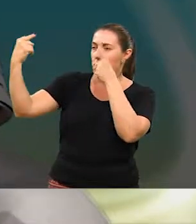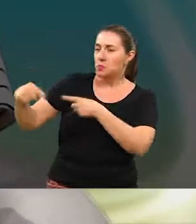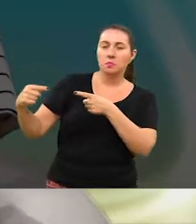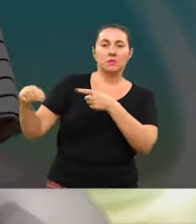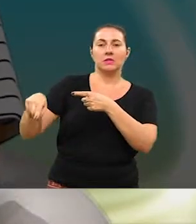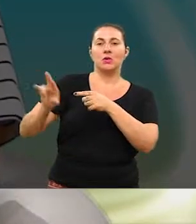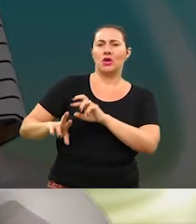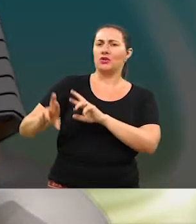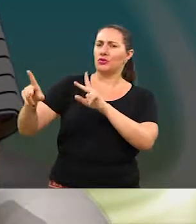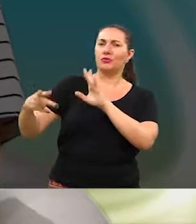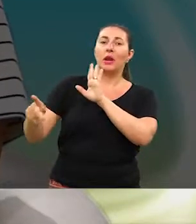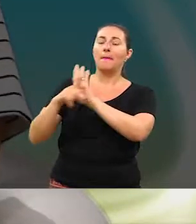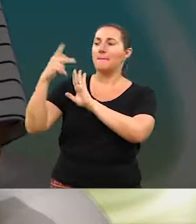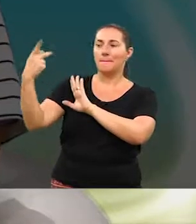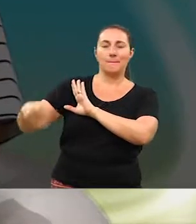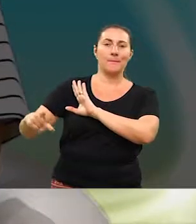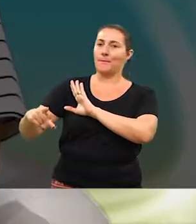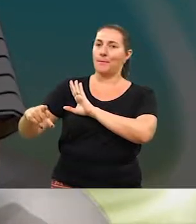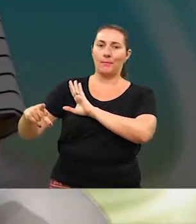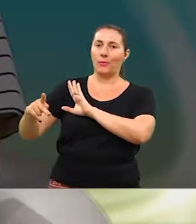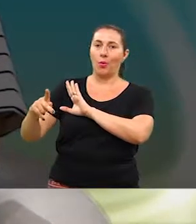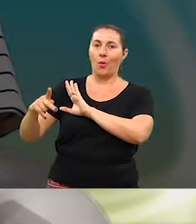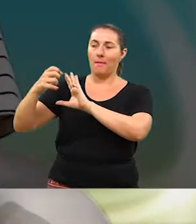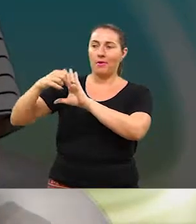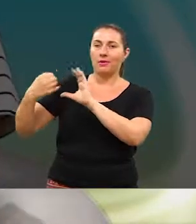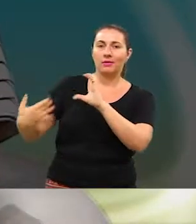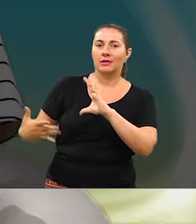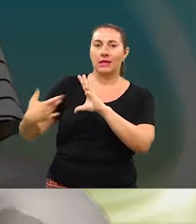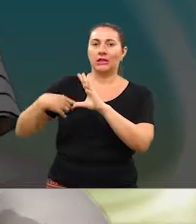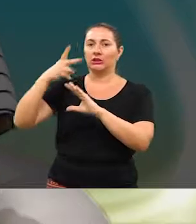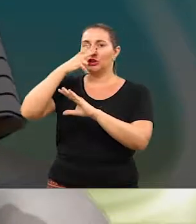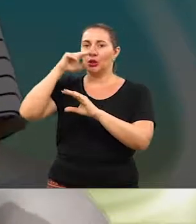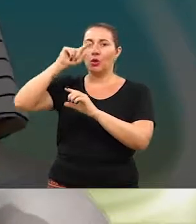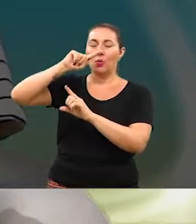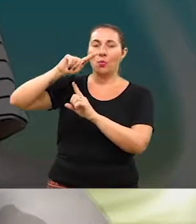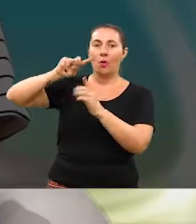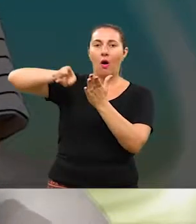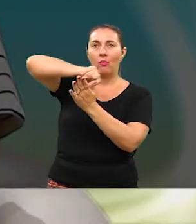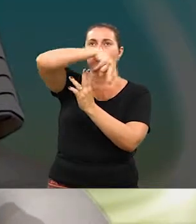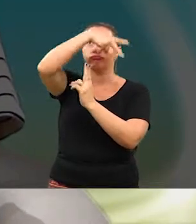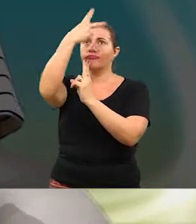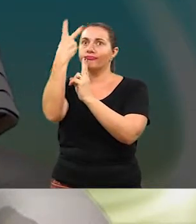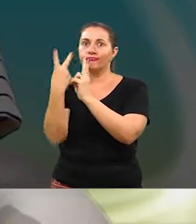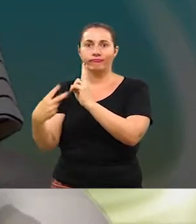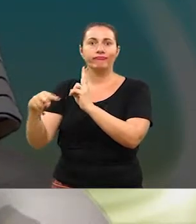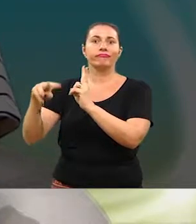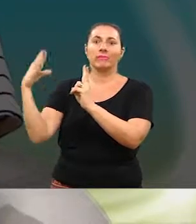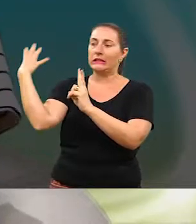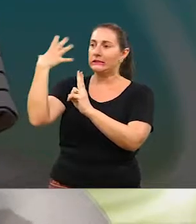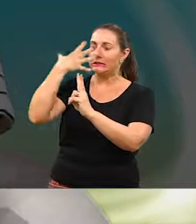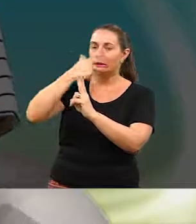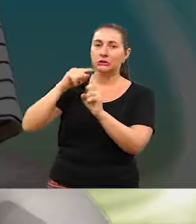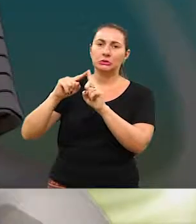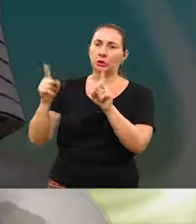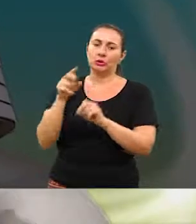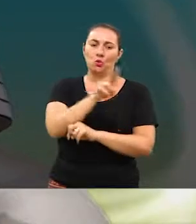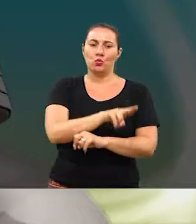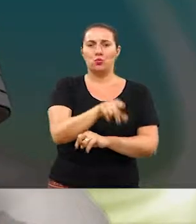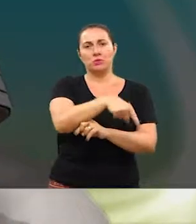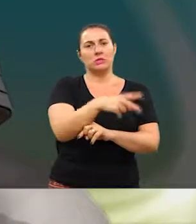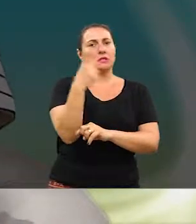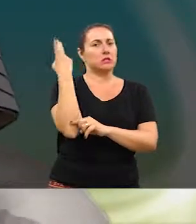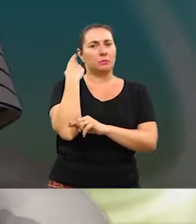competição, são coreografias pra palco. Sim. Que daí envolve mais aéreo, mais acrobacias. Mas, normalmente, não é isso que se